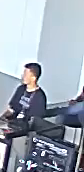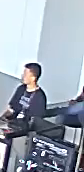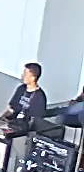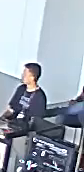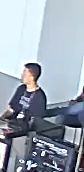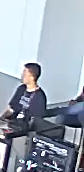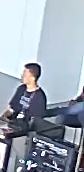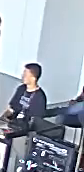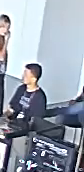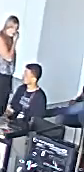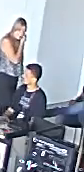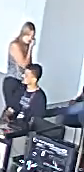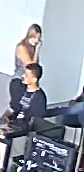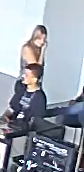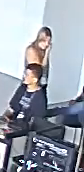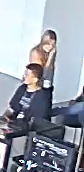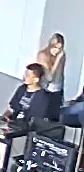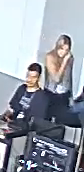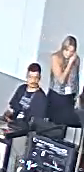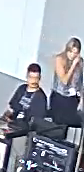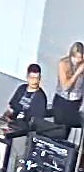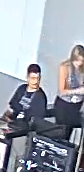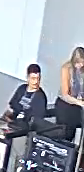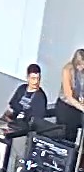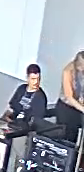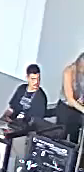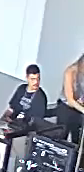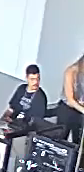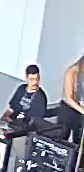Leonardo Matos, ex-deputado federal.